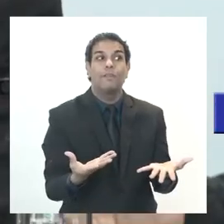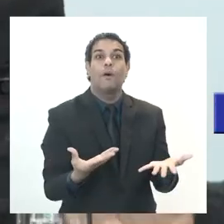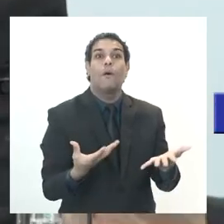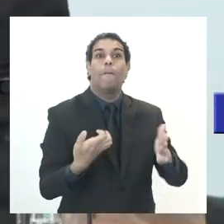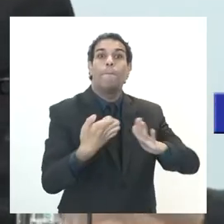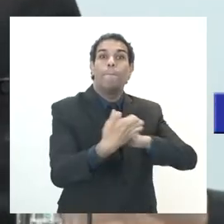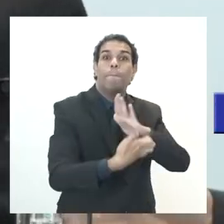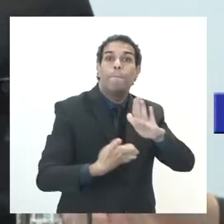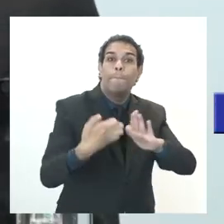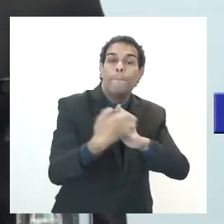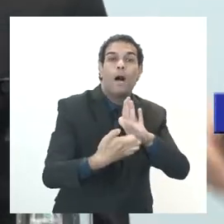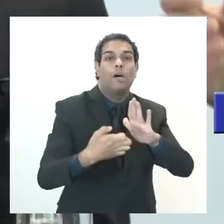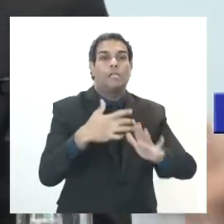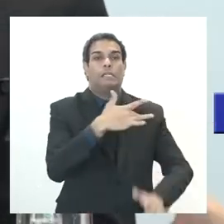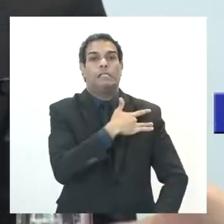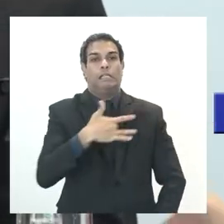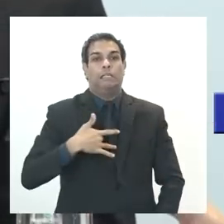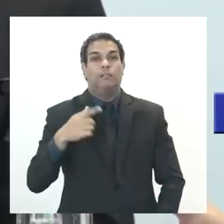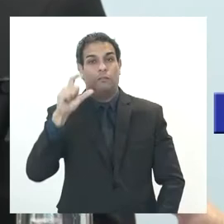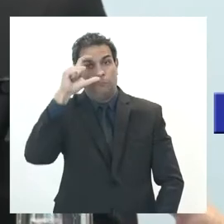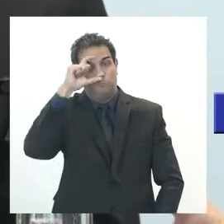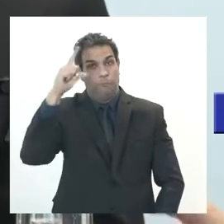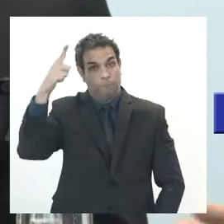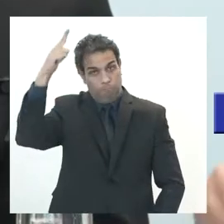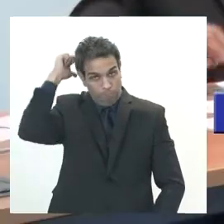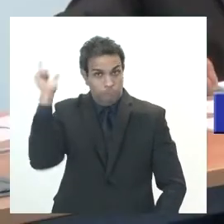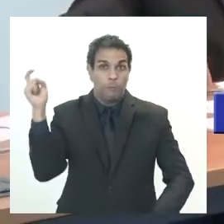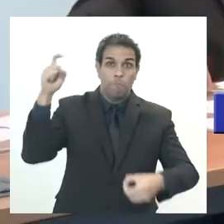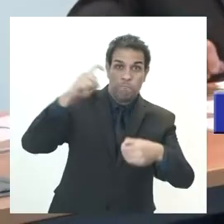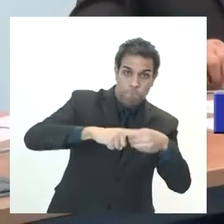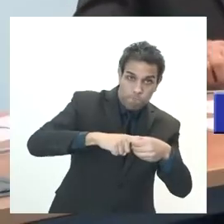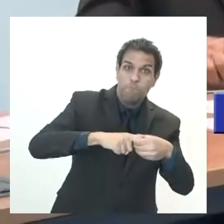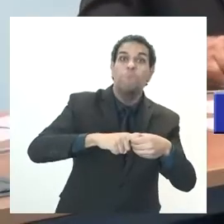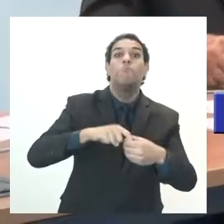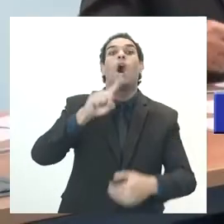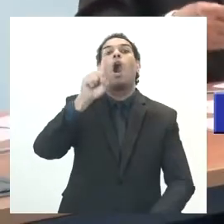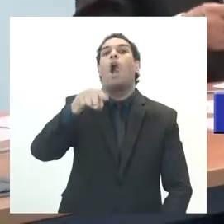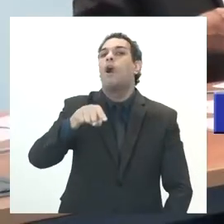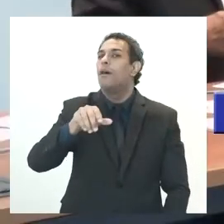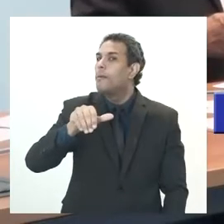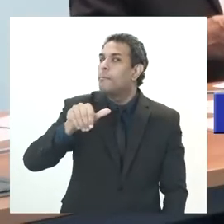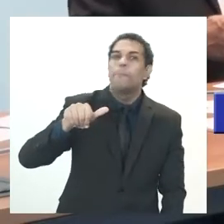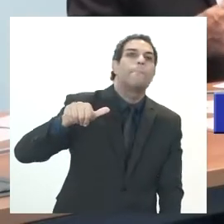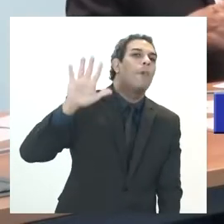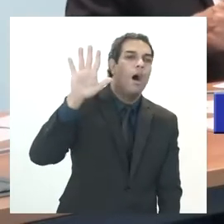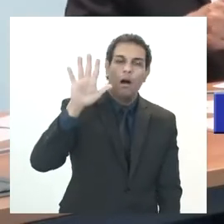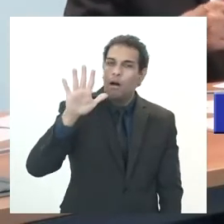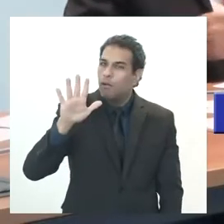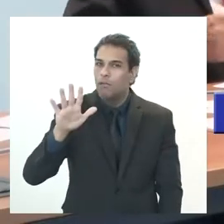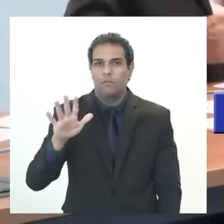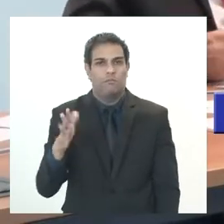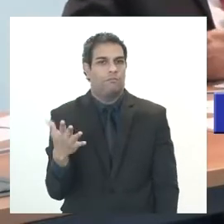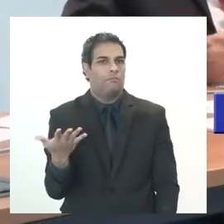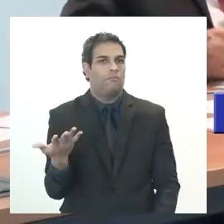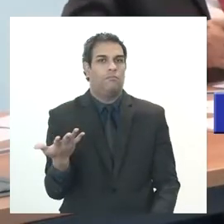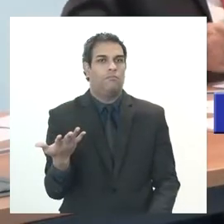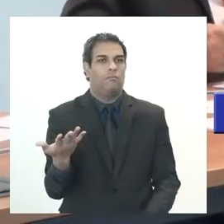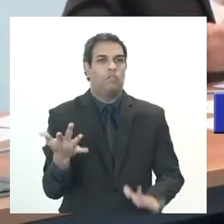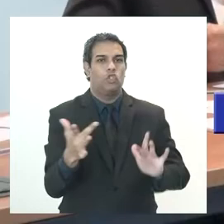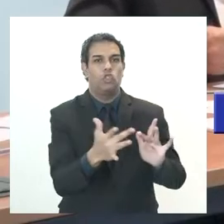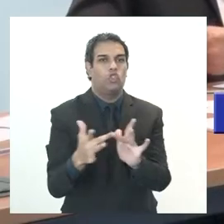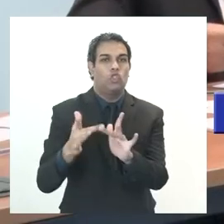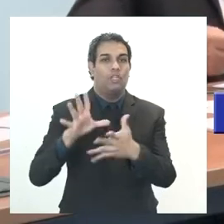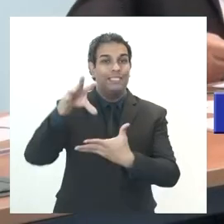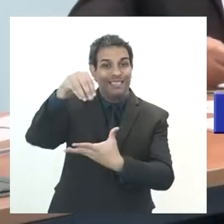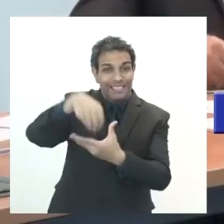tem Paulo Voltou ao congresso agora já é de muito tempo que tem um dos maiores Labs e no Congresso